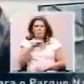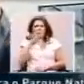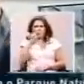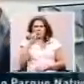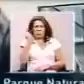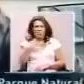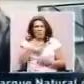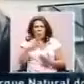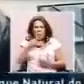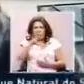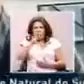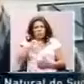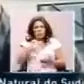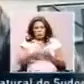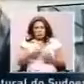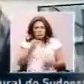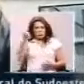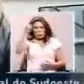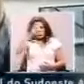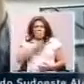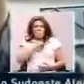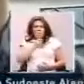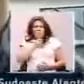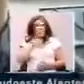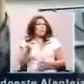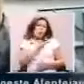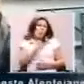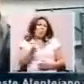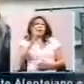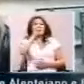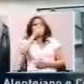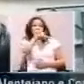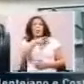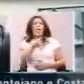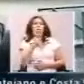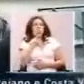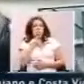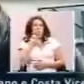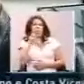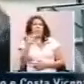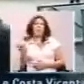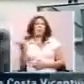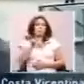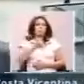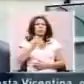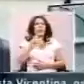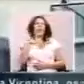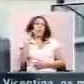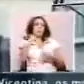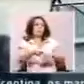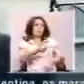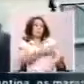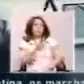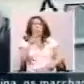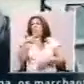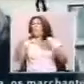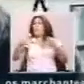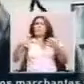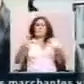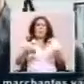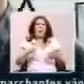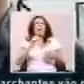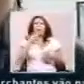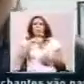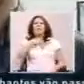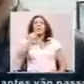deixar intimidar no caso de serem alvo de algum tipo de ameaças. E mesmo que, eventualmente, alguém